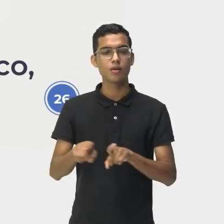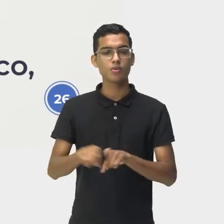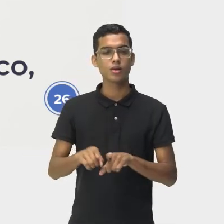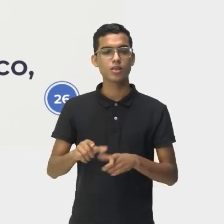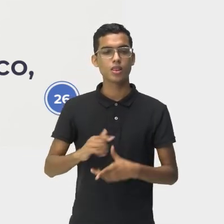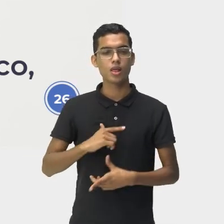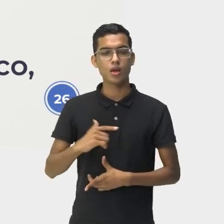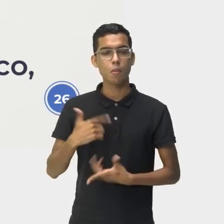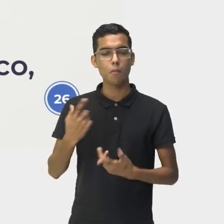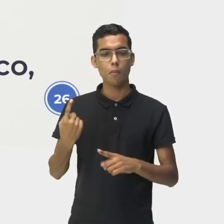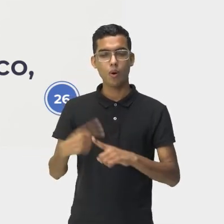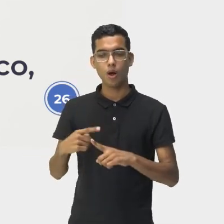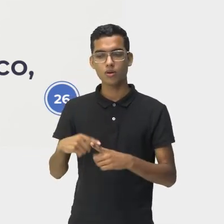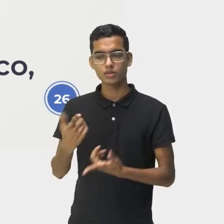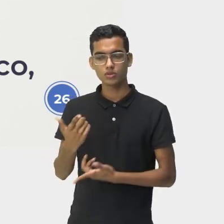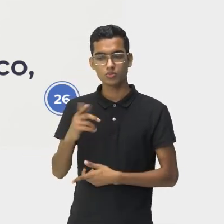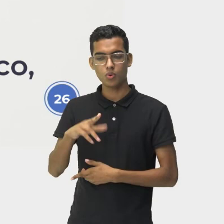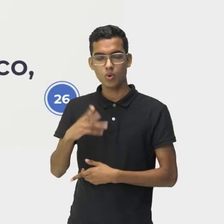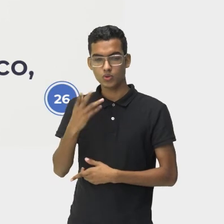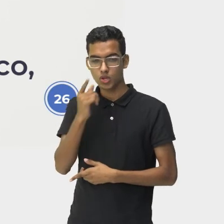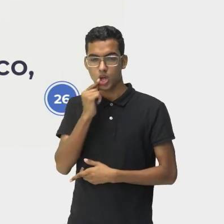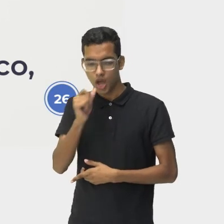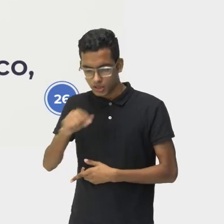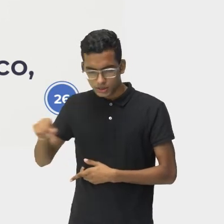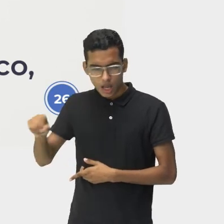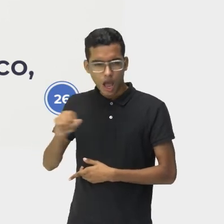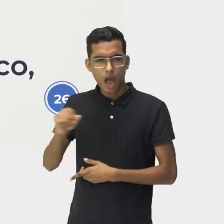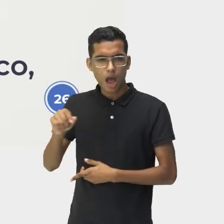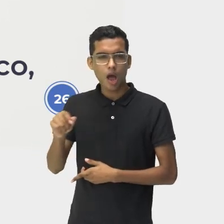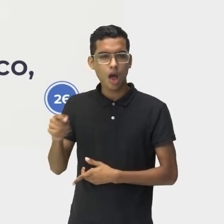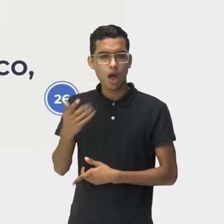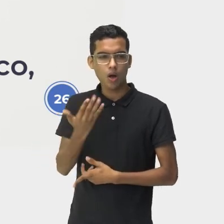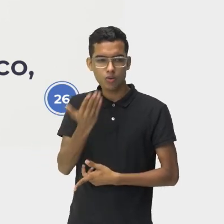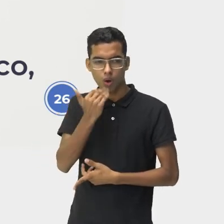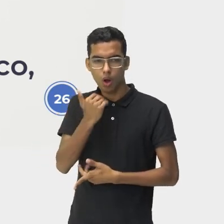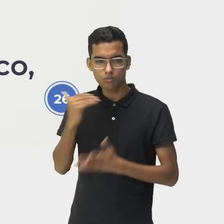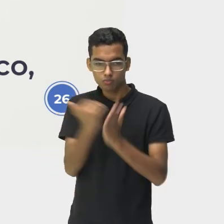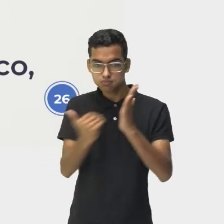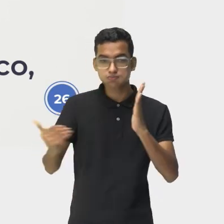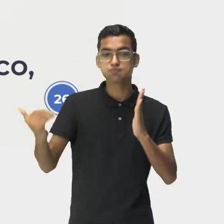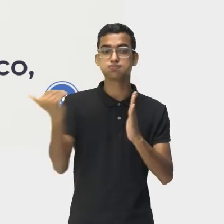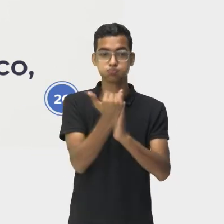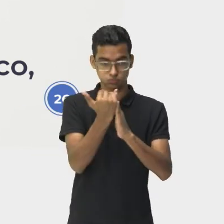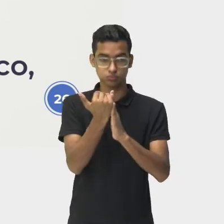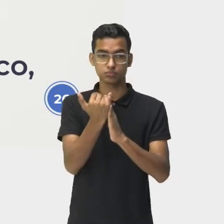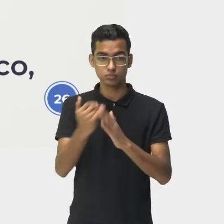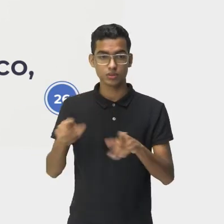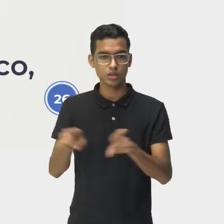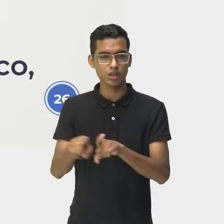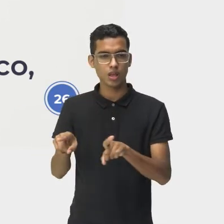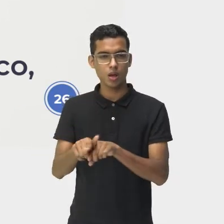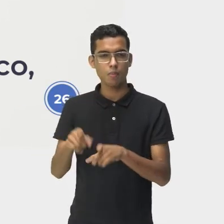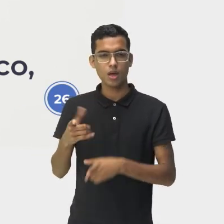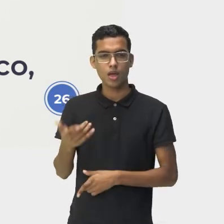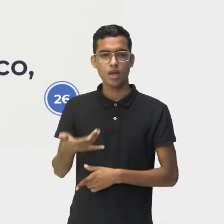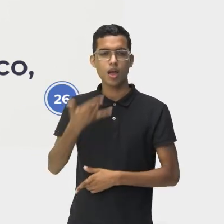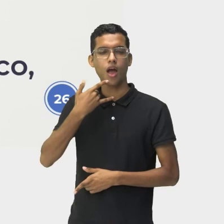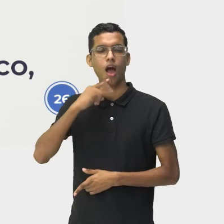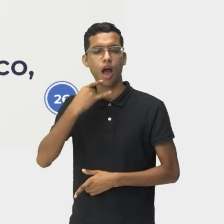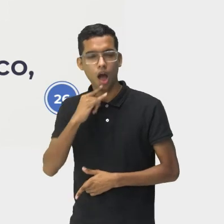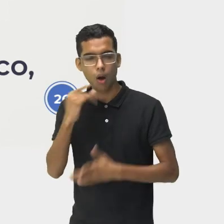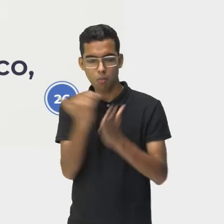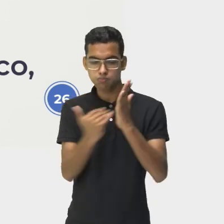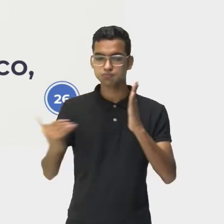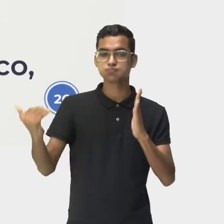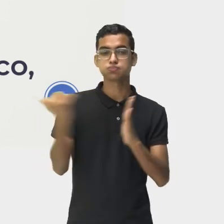elevado consumo de sal é um outro motivo, consumo de álcool, do sedentarismo, que é o quê? Nada mais é do que ficar muito